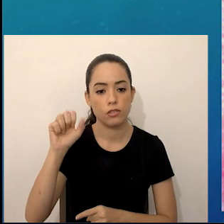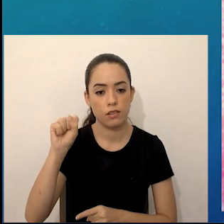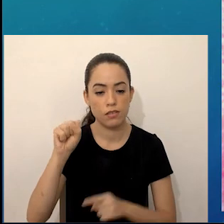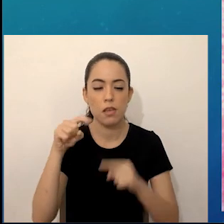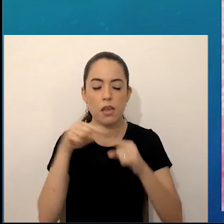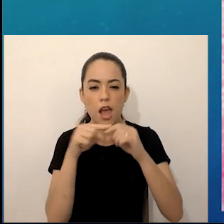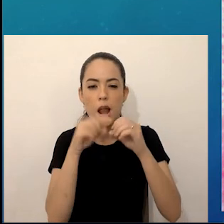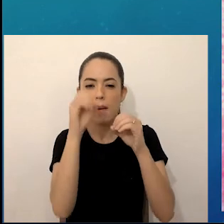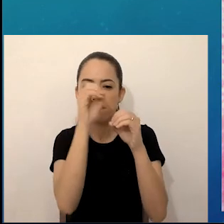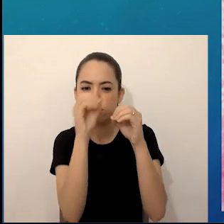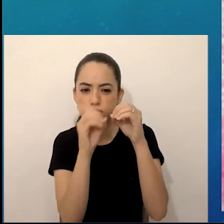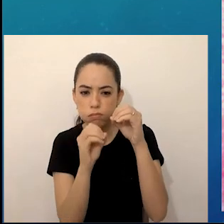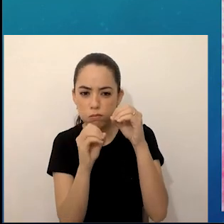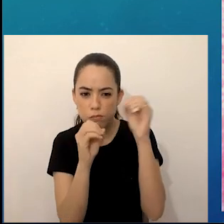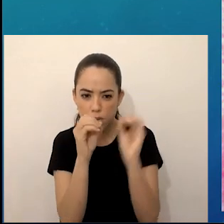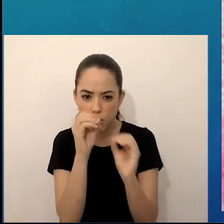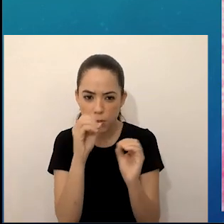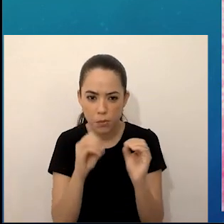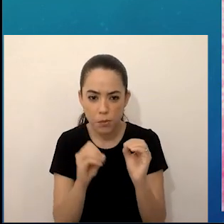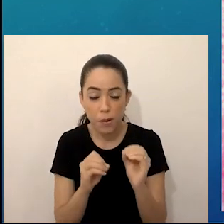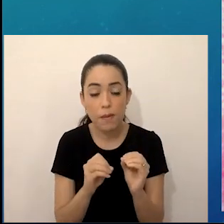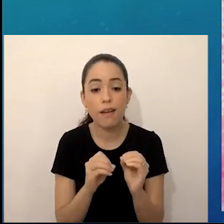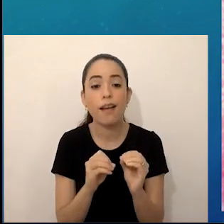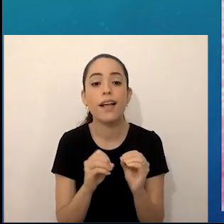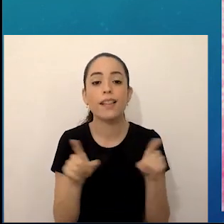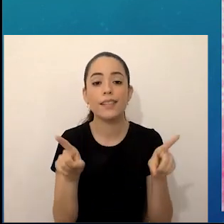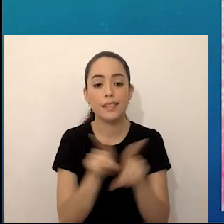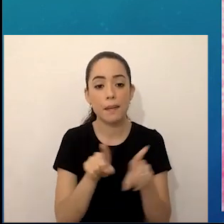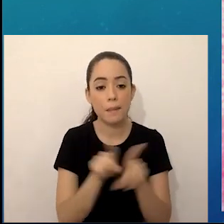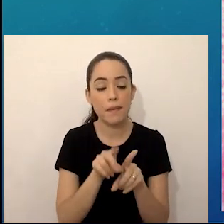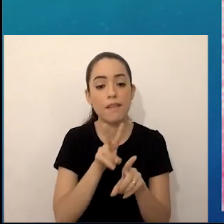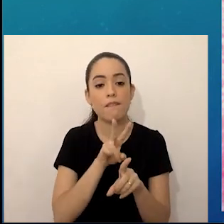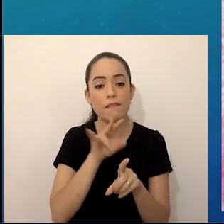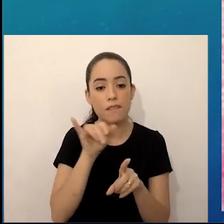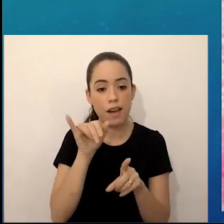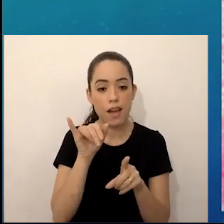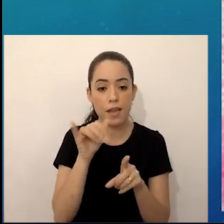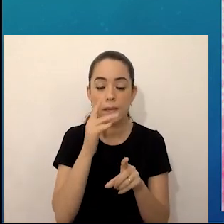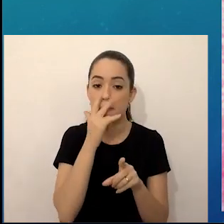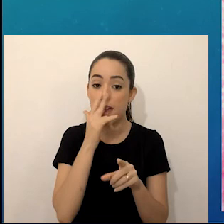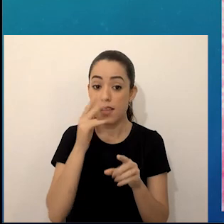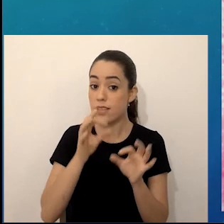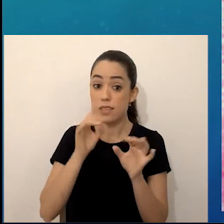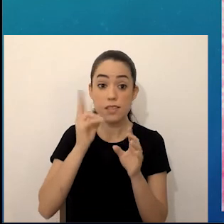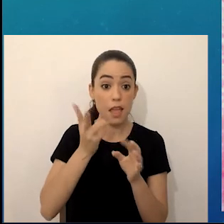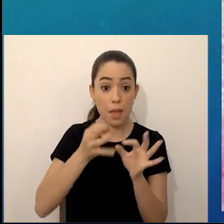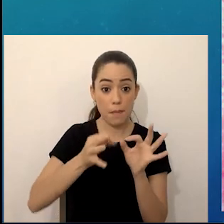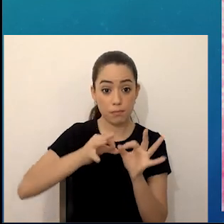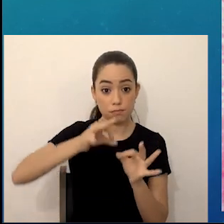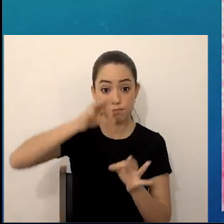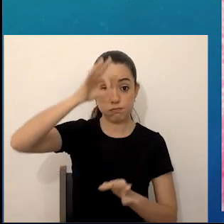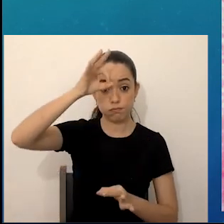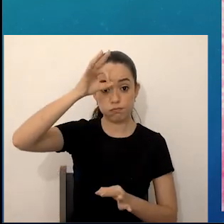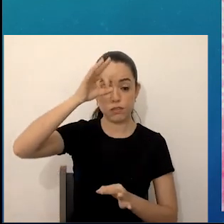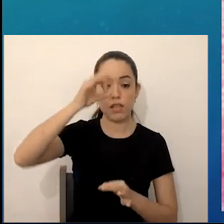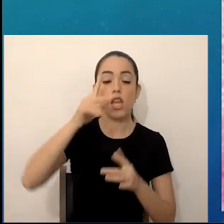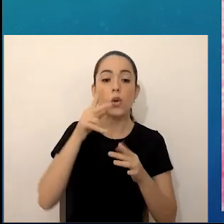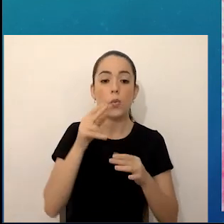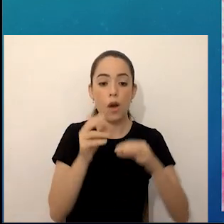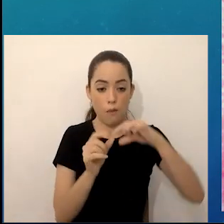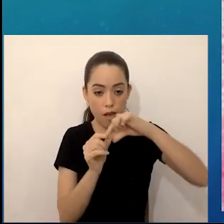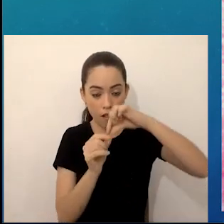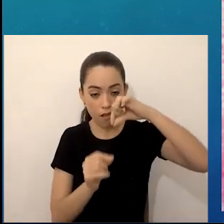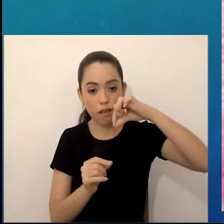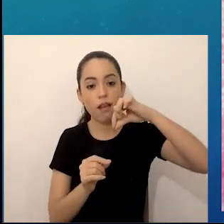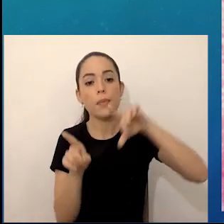endoblásticas, que continuam adentrando o espaço ao mesmo tempo que migram em direção